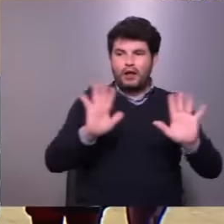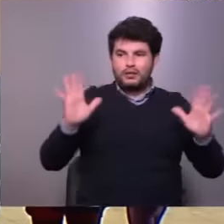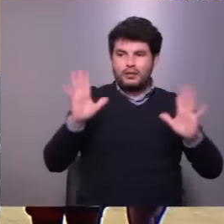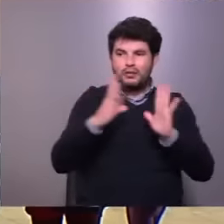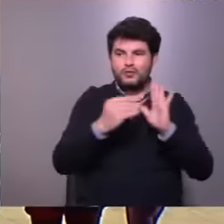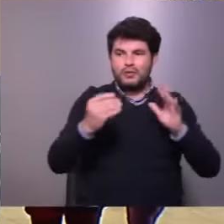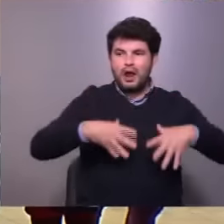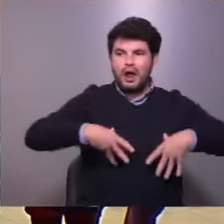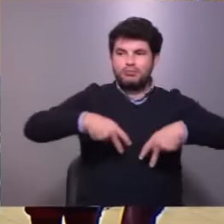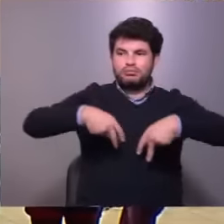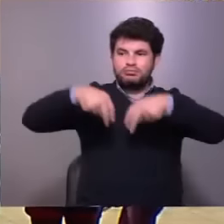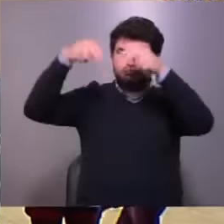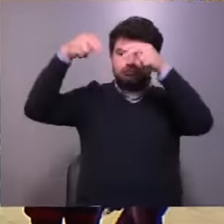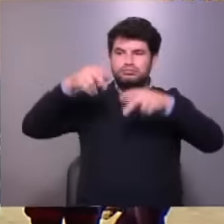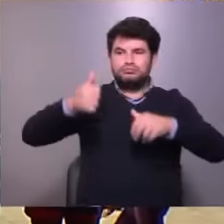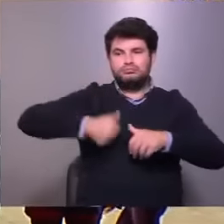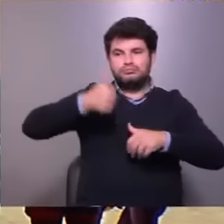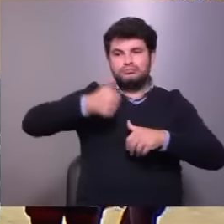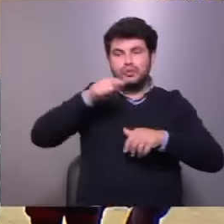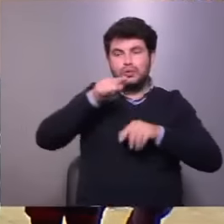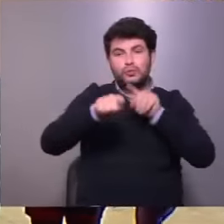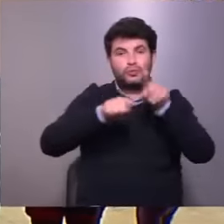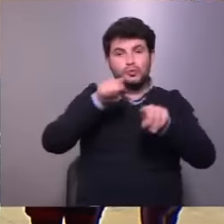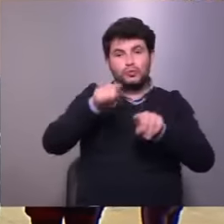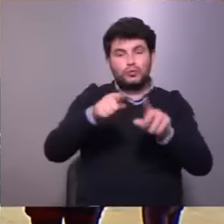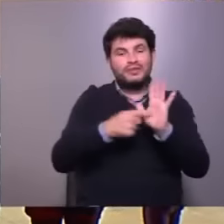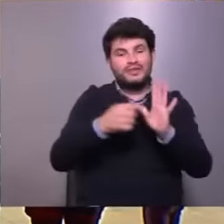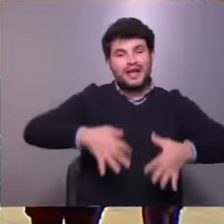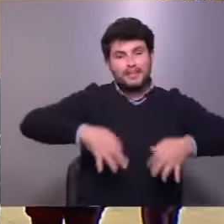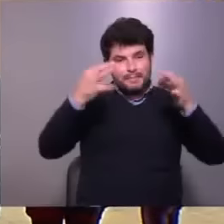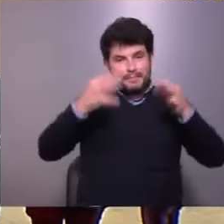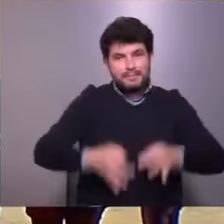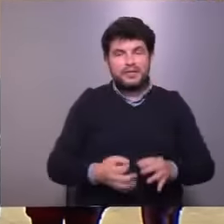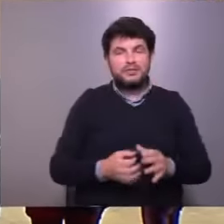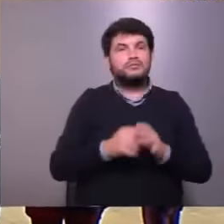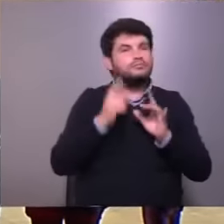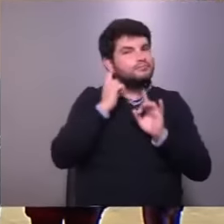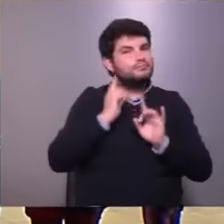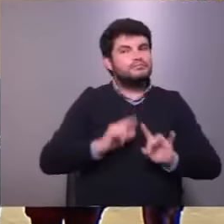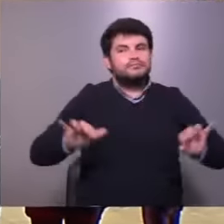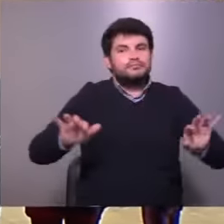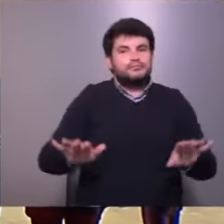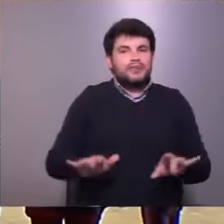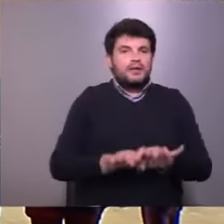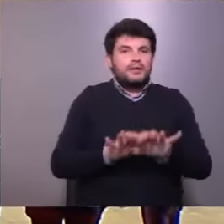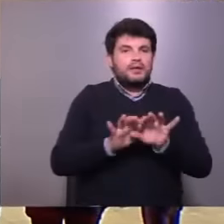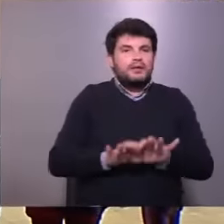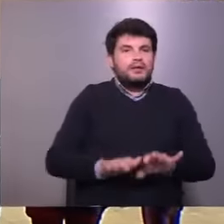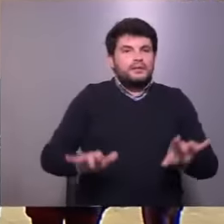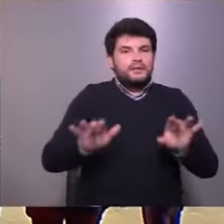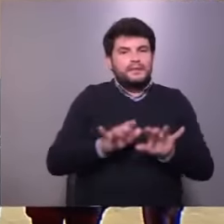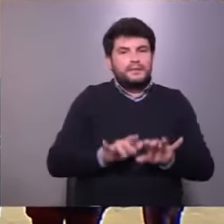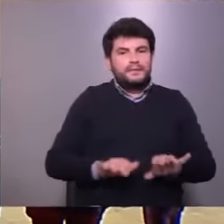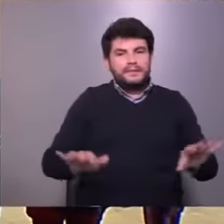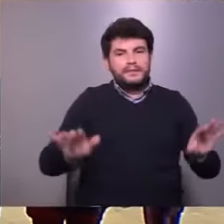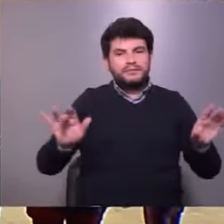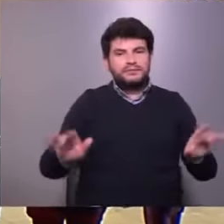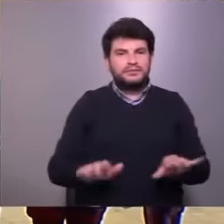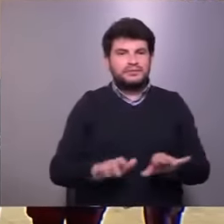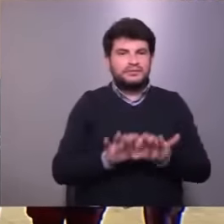Ó meu Jesus, perdoai-nos e livrai-nos do fogo do inferno. Pai, dá-nos todas para o céu, principalmente as mais